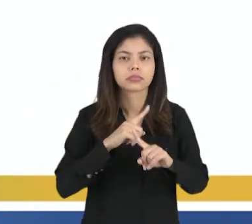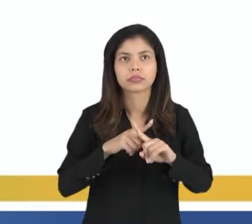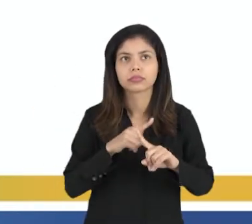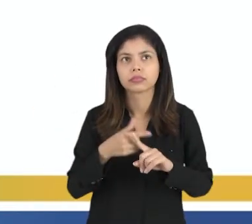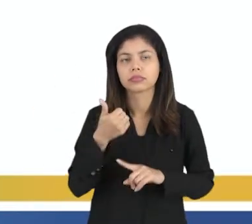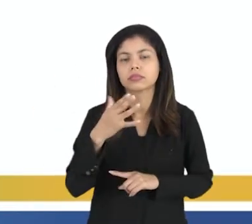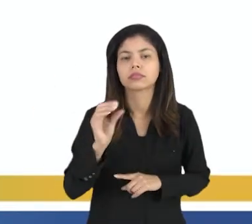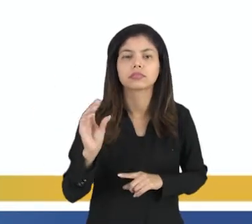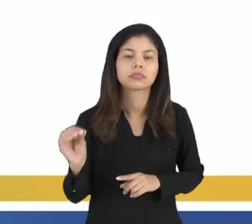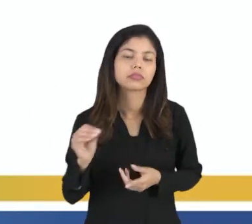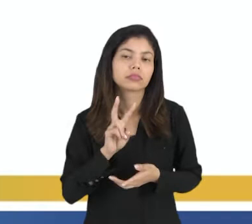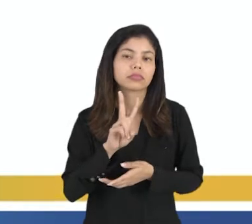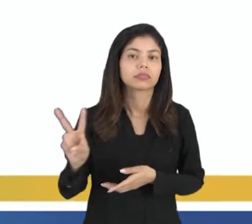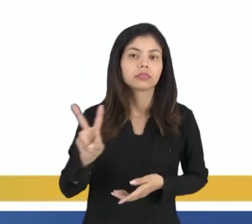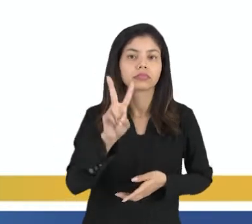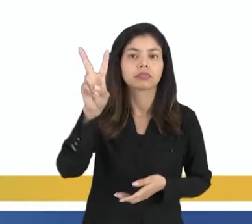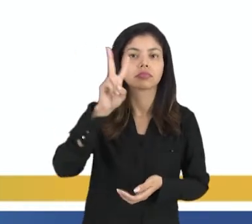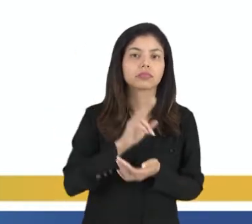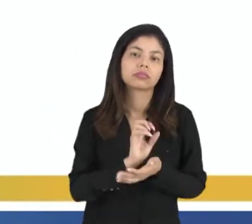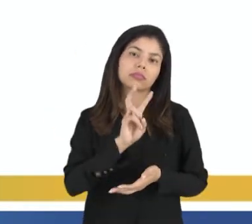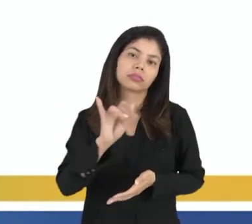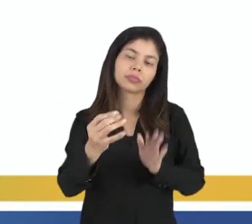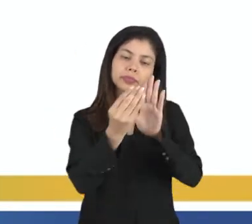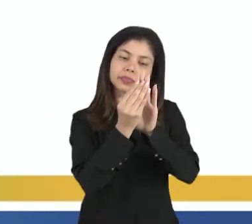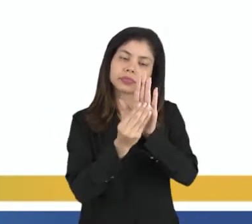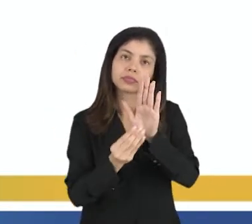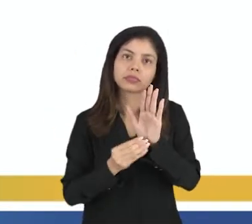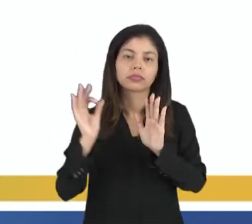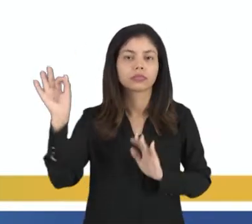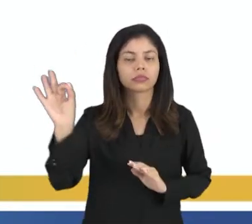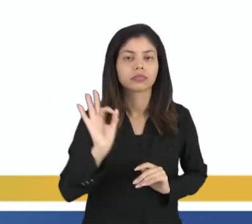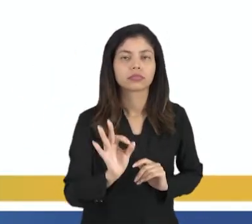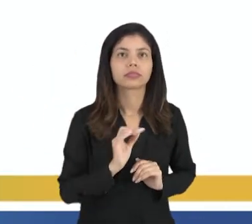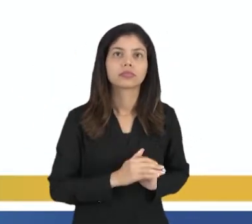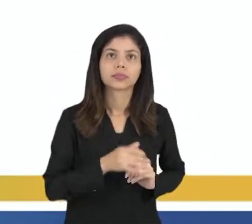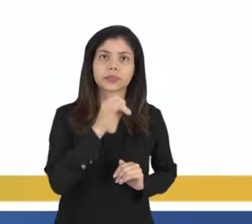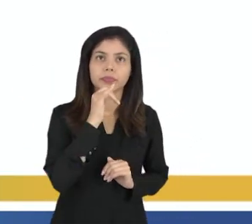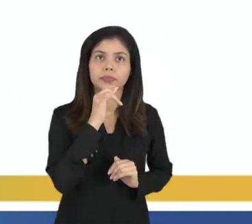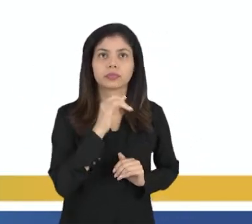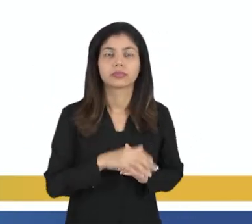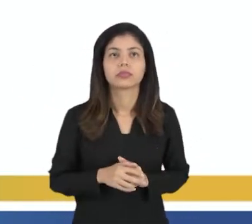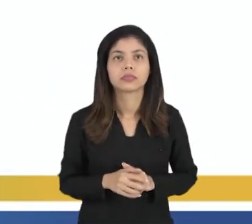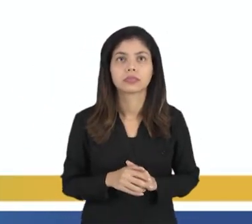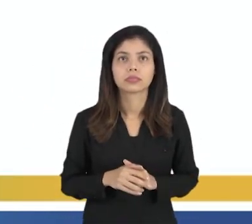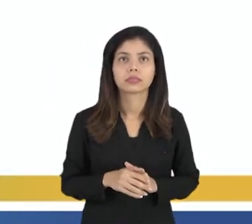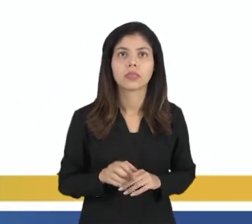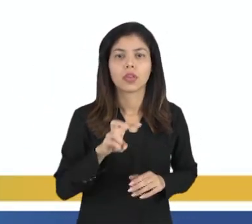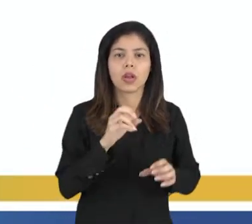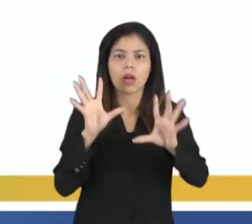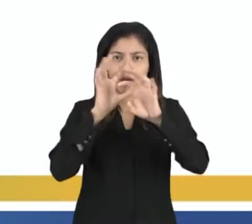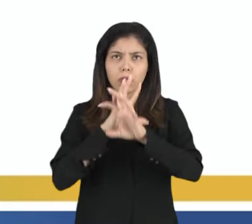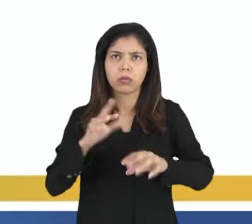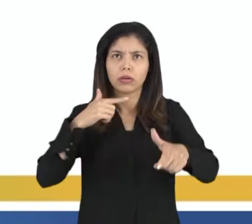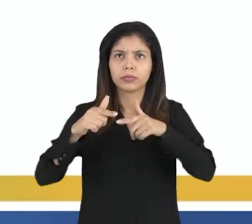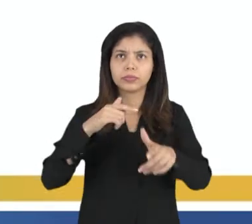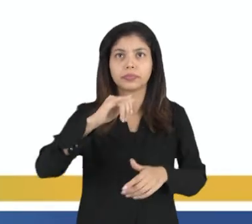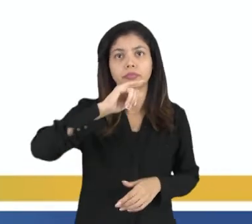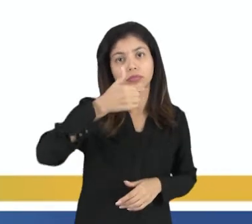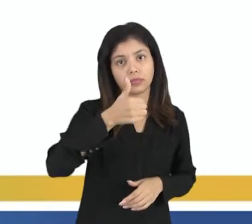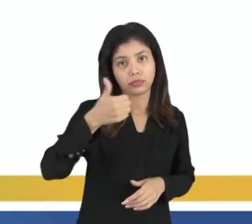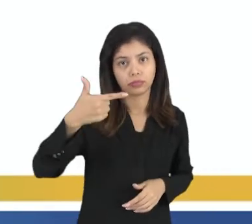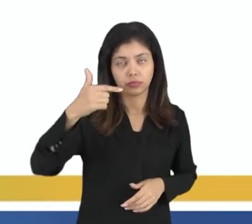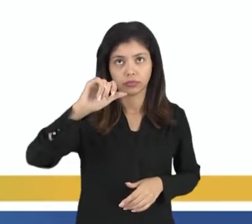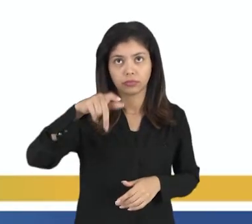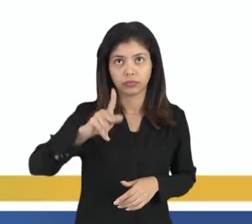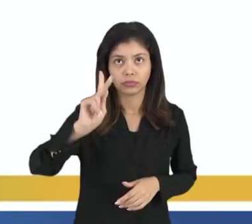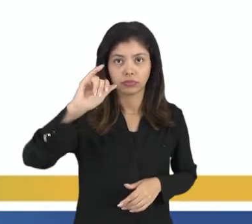por 100, esse valor já vai ser dado em percentual. Exemplo, um motor a vapor realiza um trabalho, ele